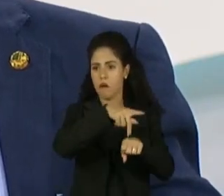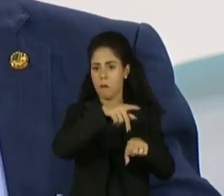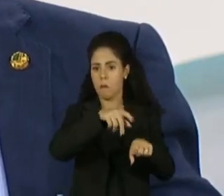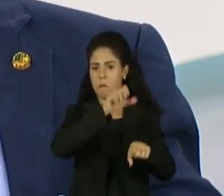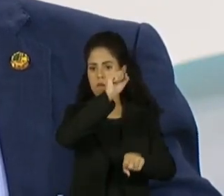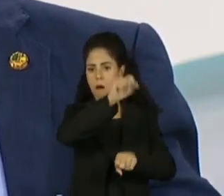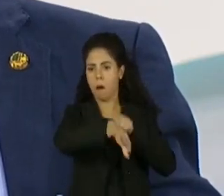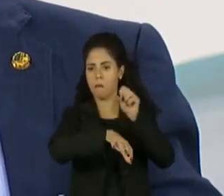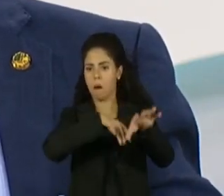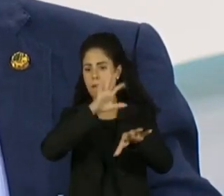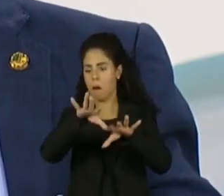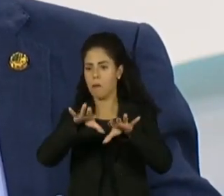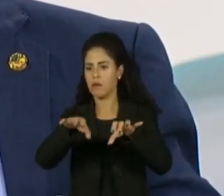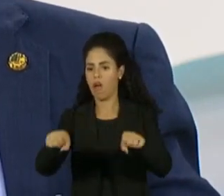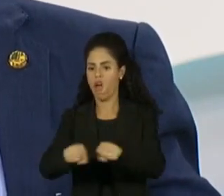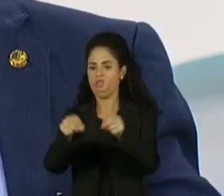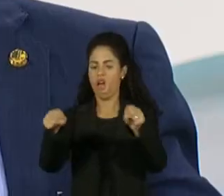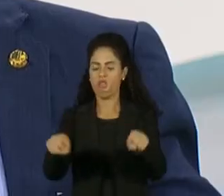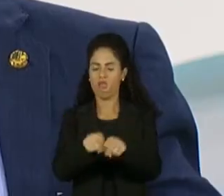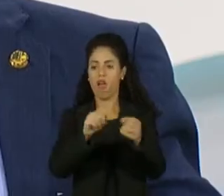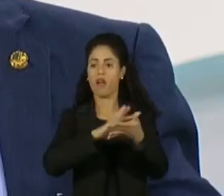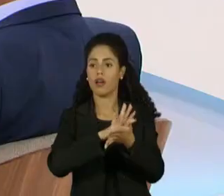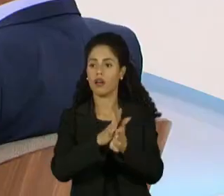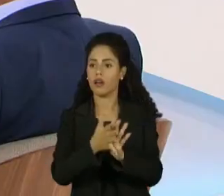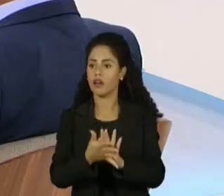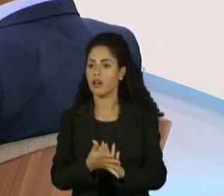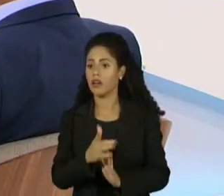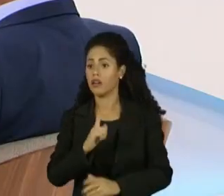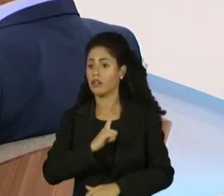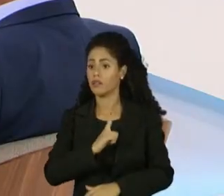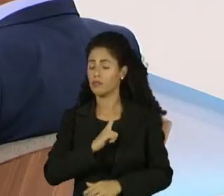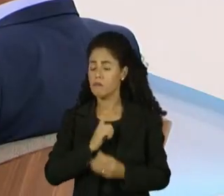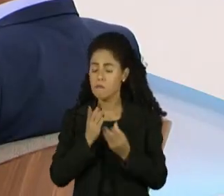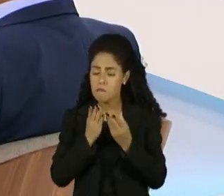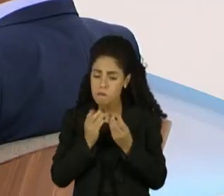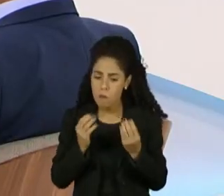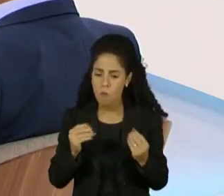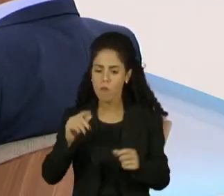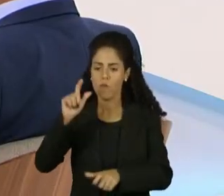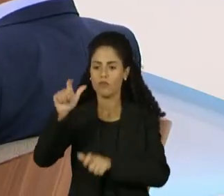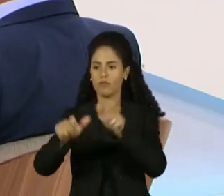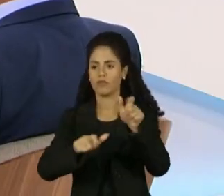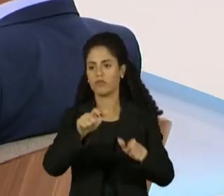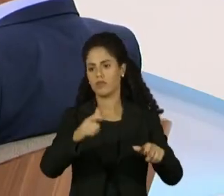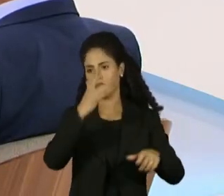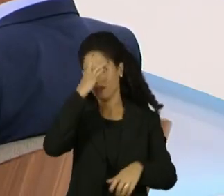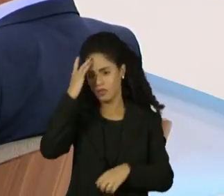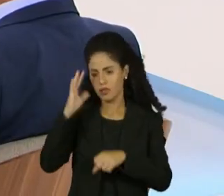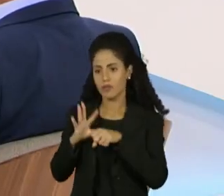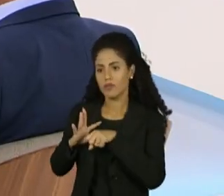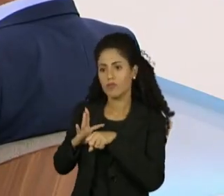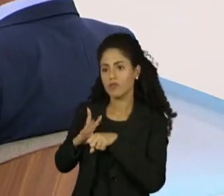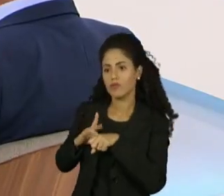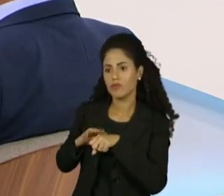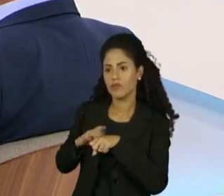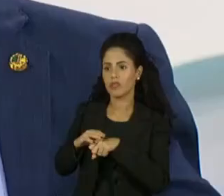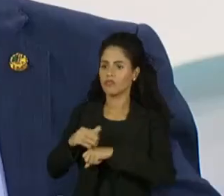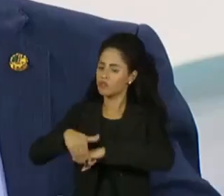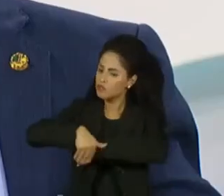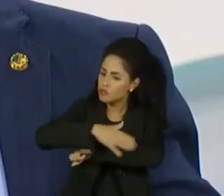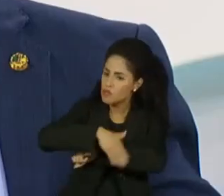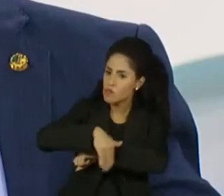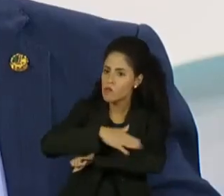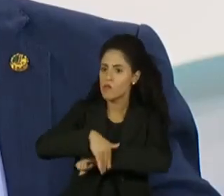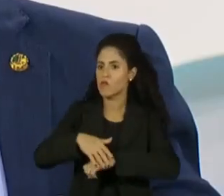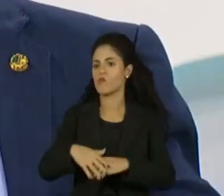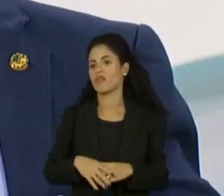câmaras, pelos elementos ali ter sido individualizados. Então, tem muita gente que estava ali que estava doente, que eram pessoas de rua, em